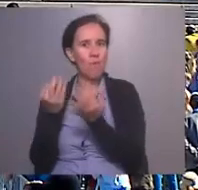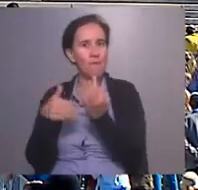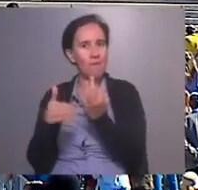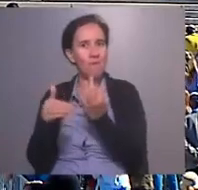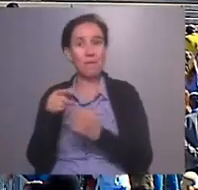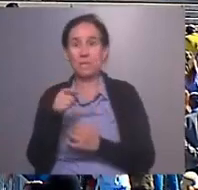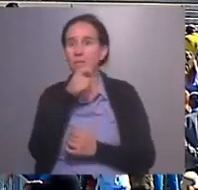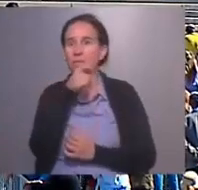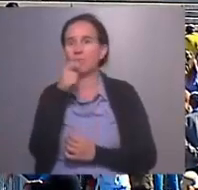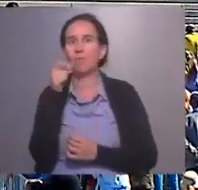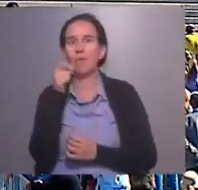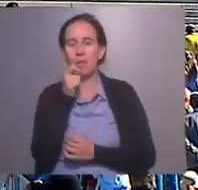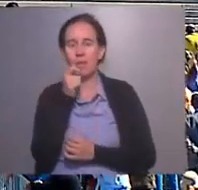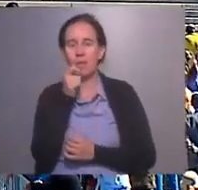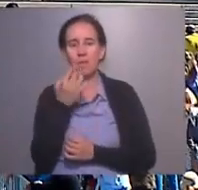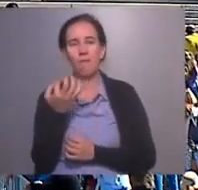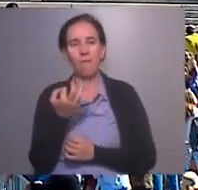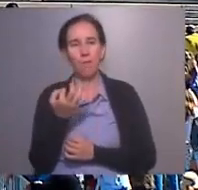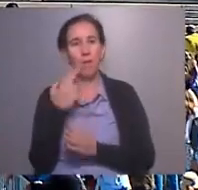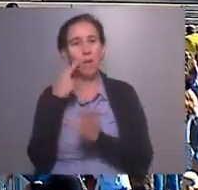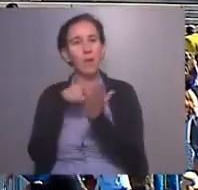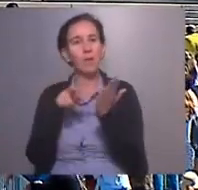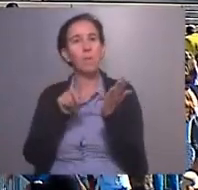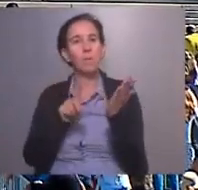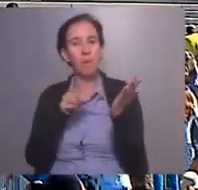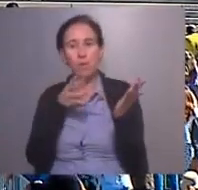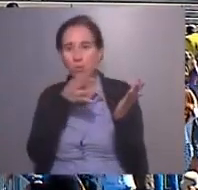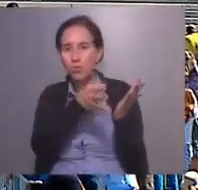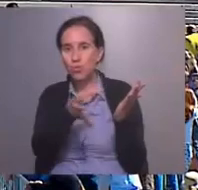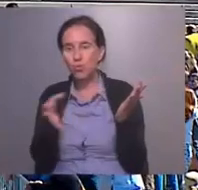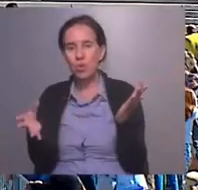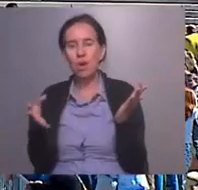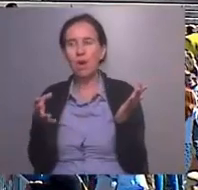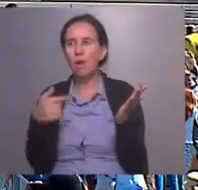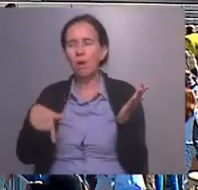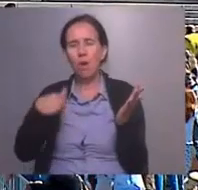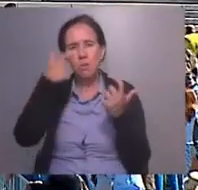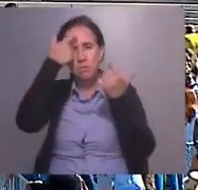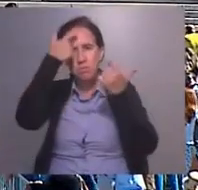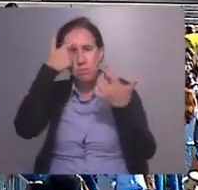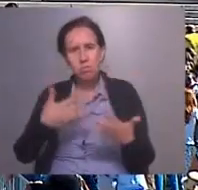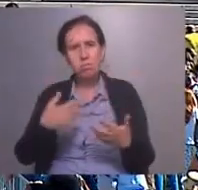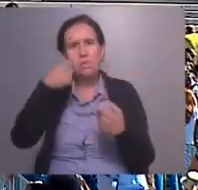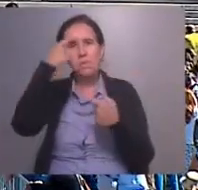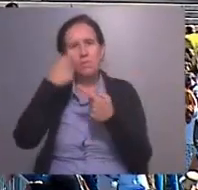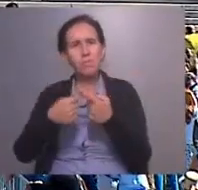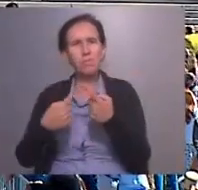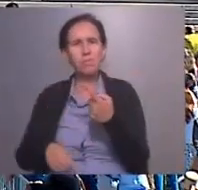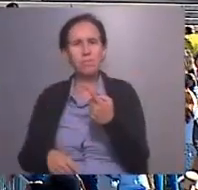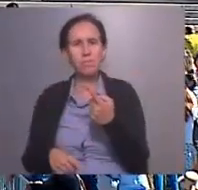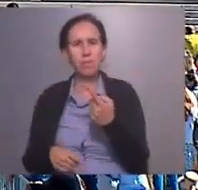Esta promessa, anunciada na primeira leitura, enche-nos de espanto, porque a